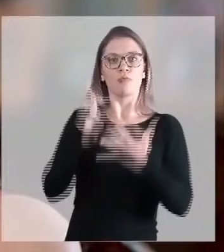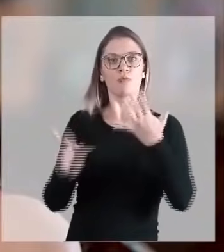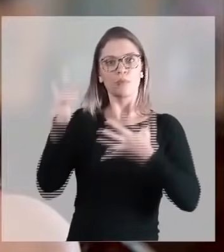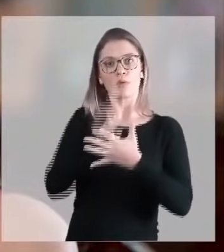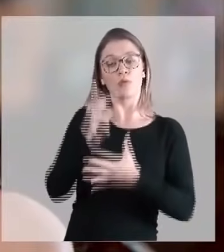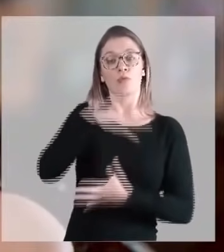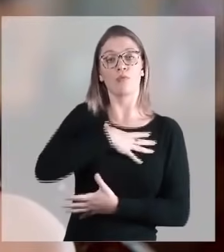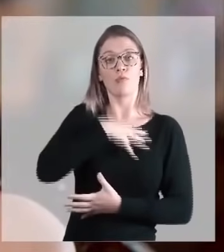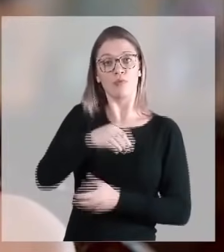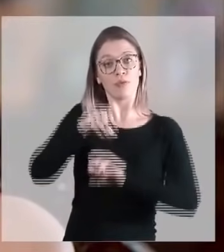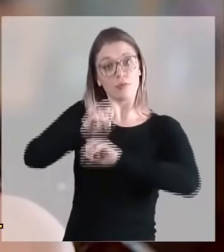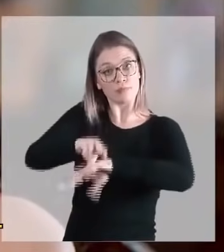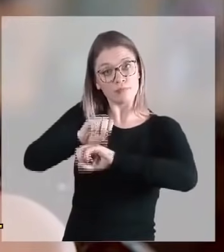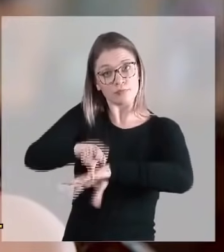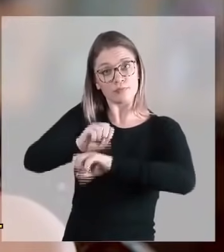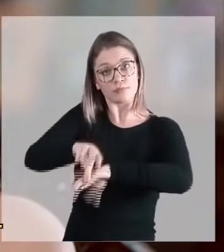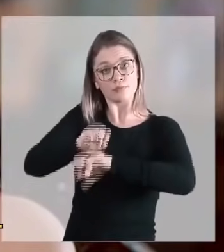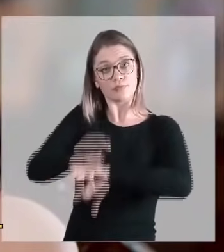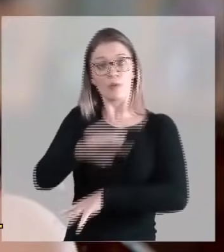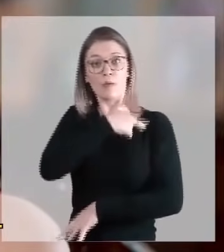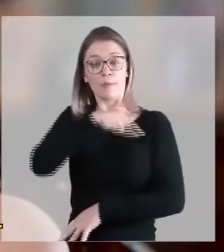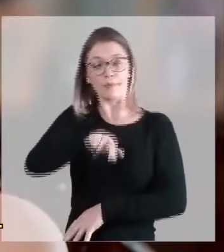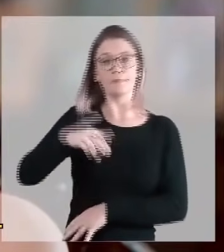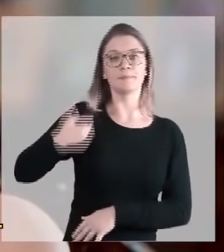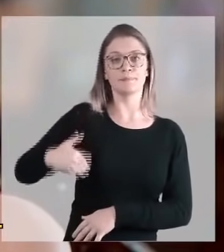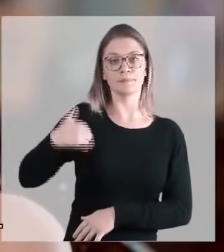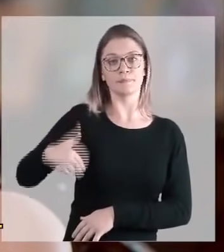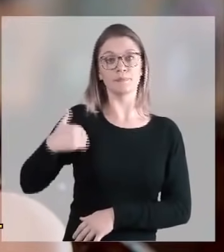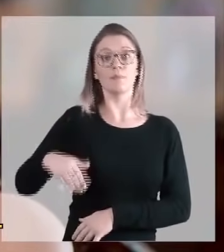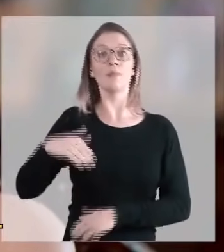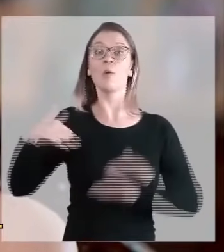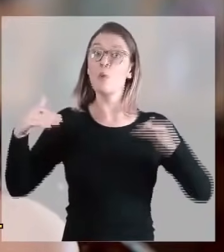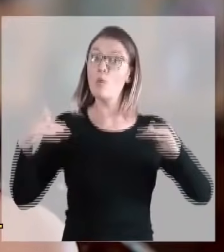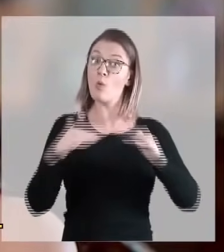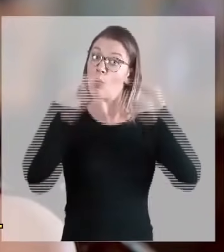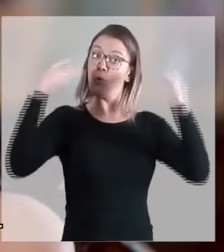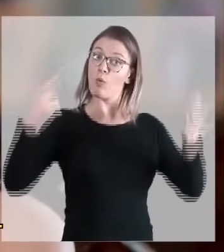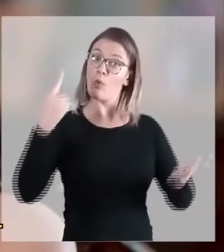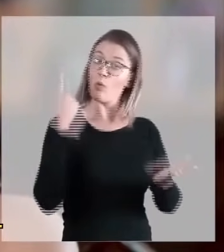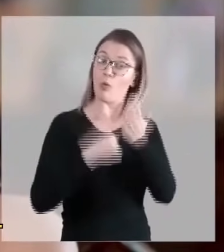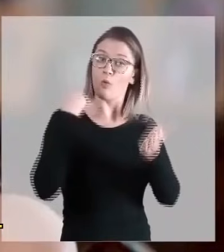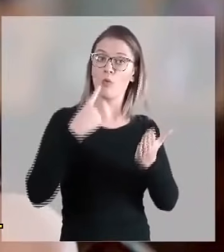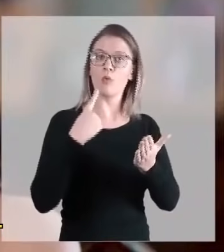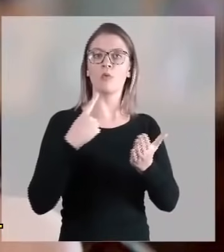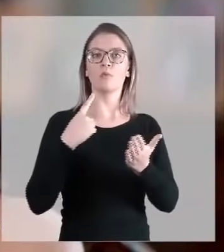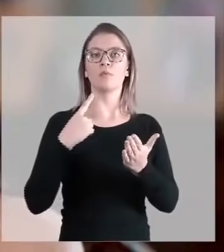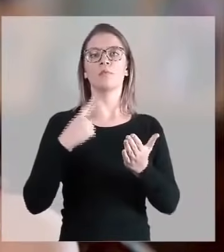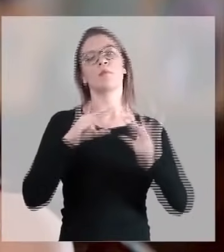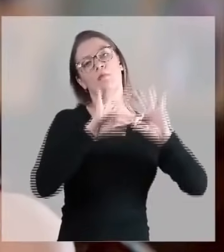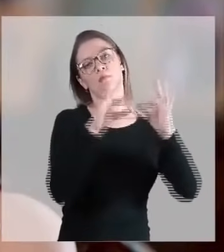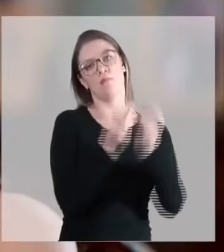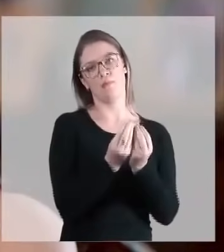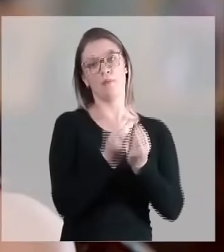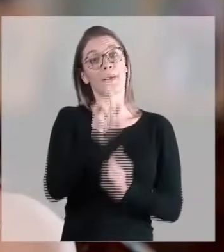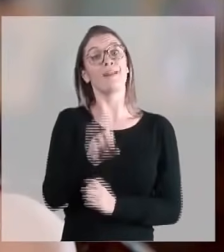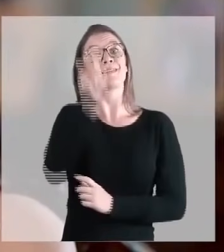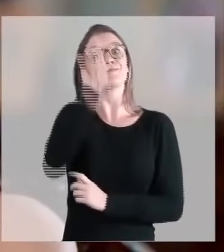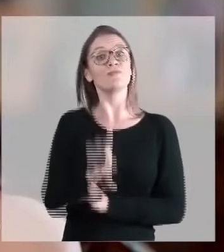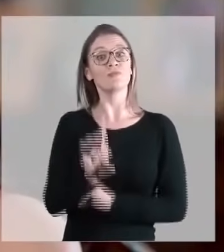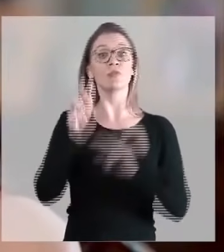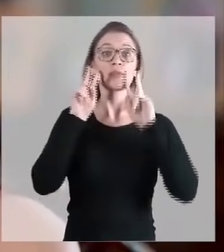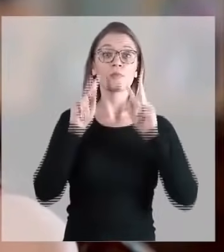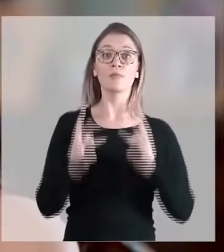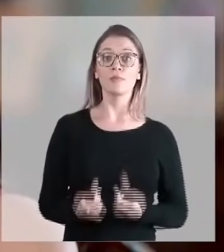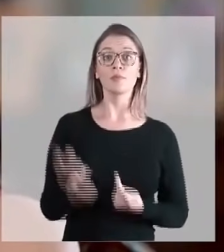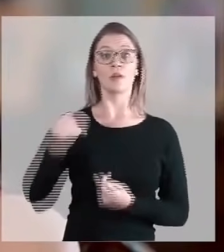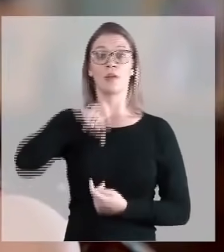os filhos recebam uma educação moral e religiosa que seja conivente com aquela praticada pela família. Então, esse é um direito